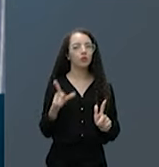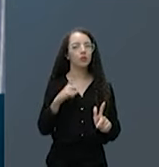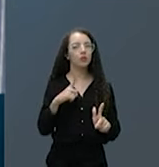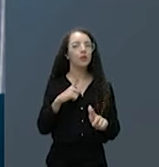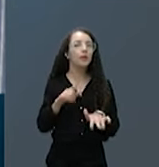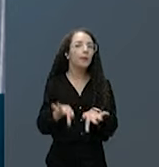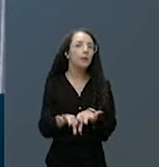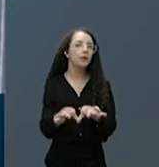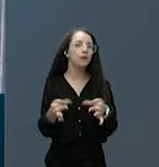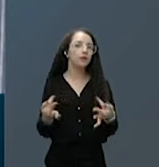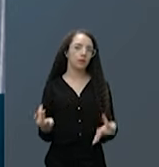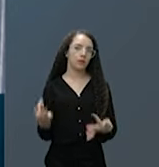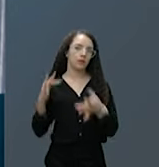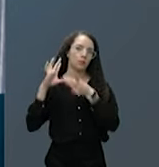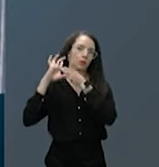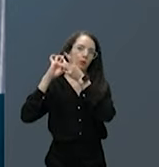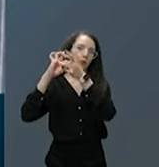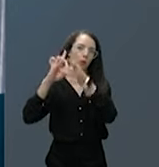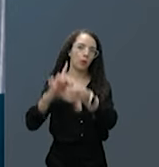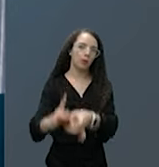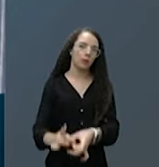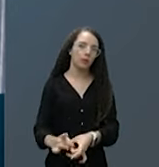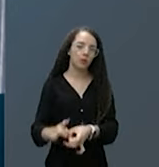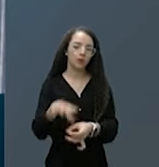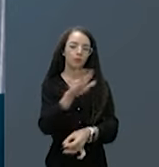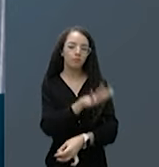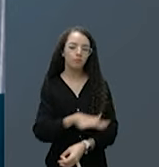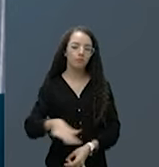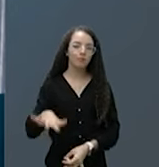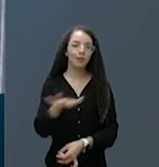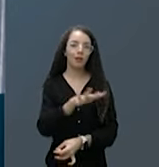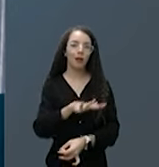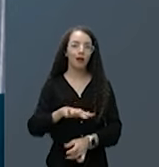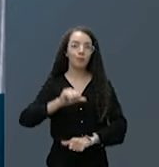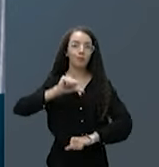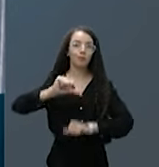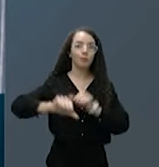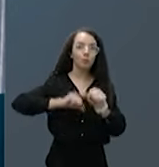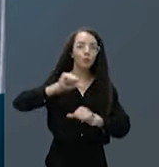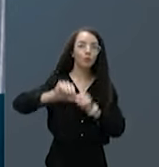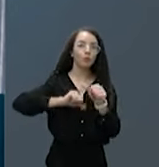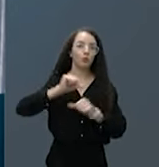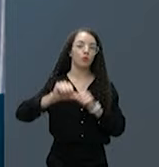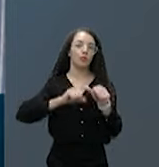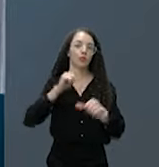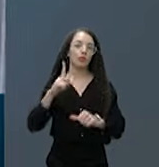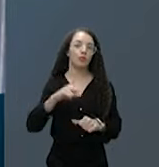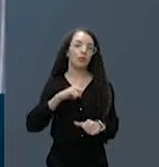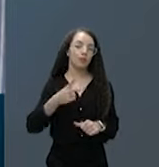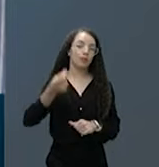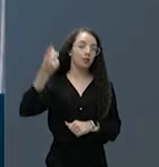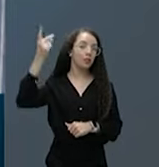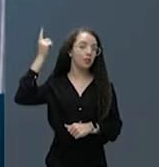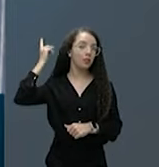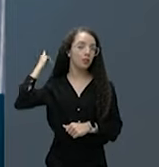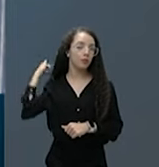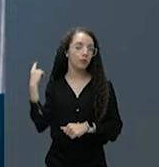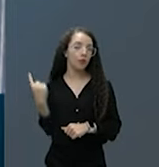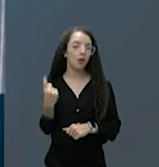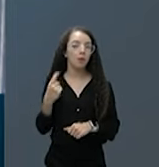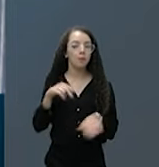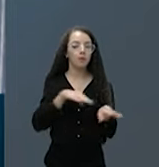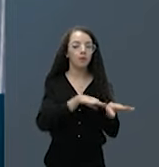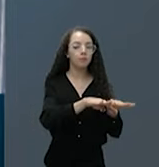contextualização do panorama oscilante que existia ao tempo em que uniformizada